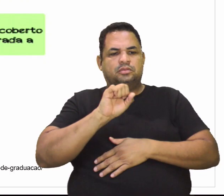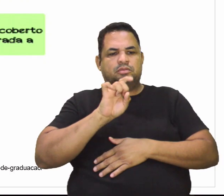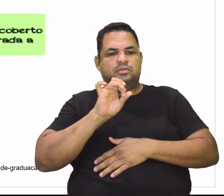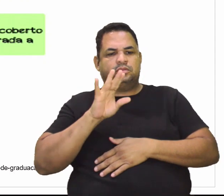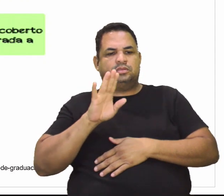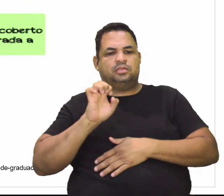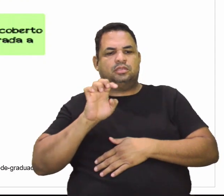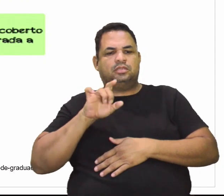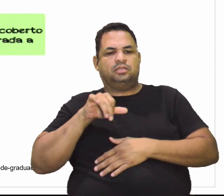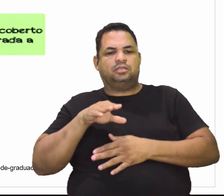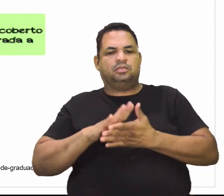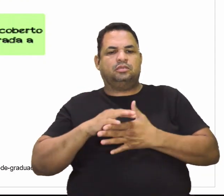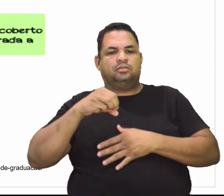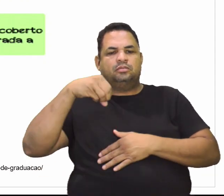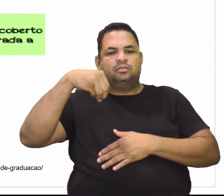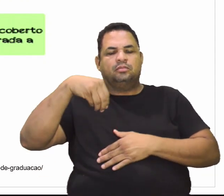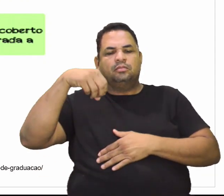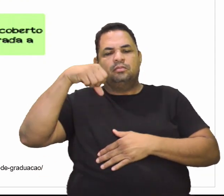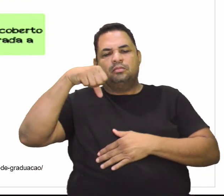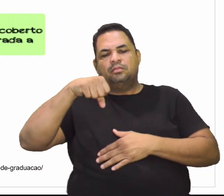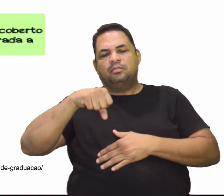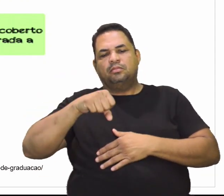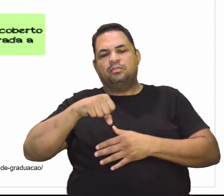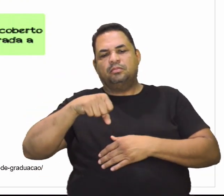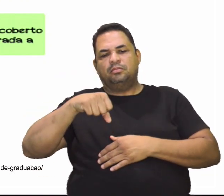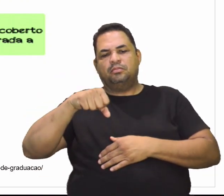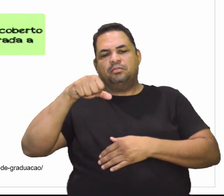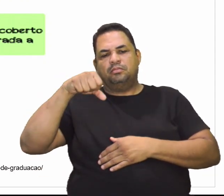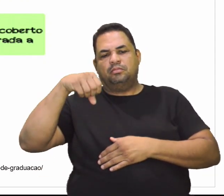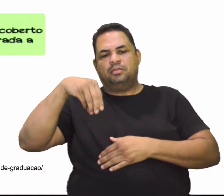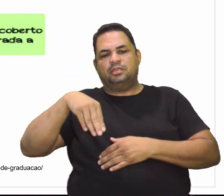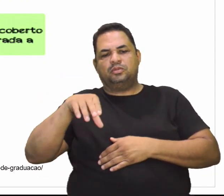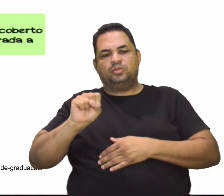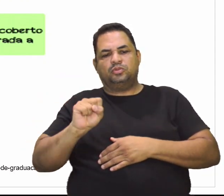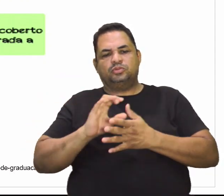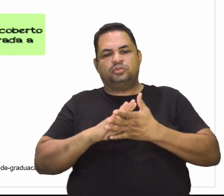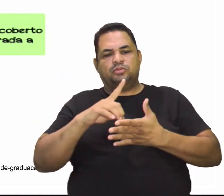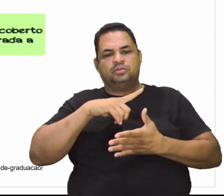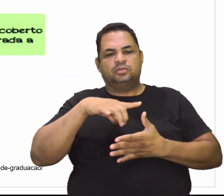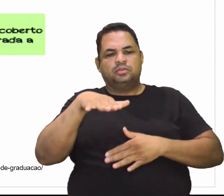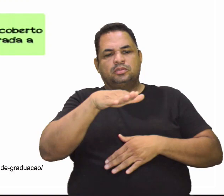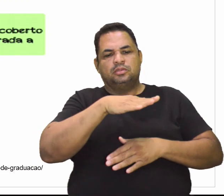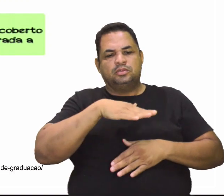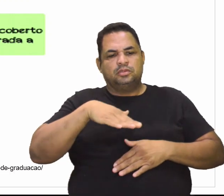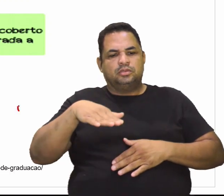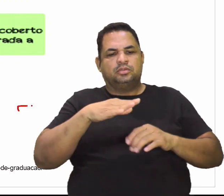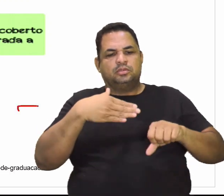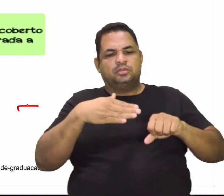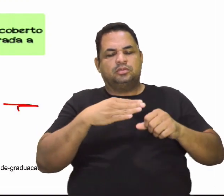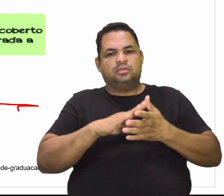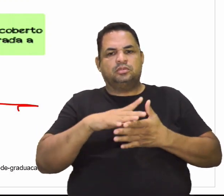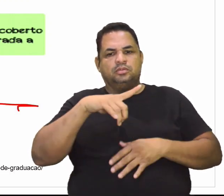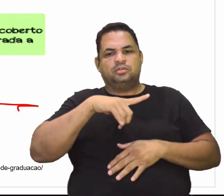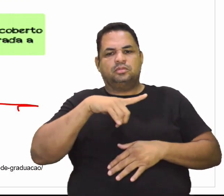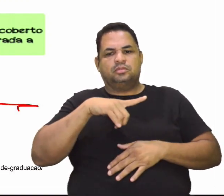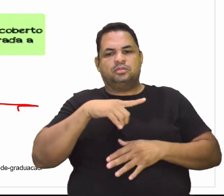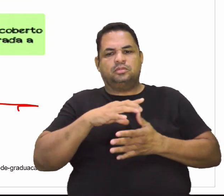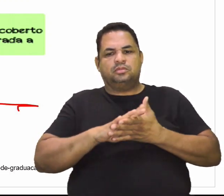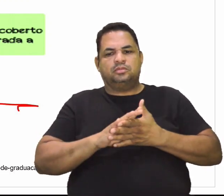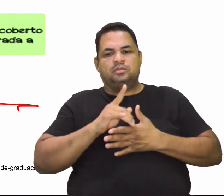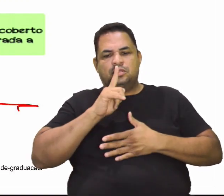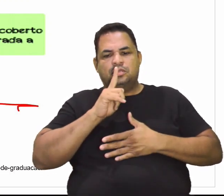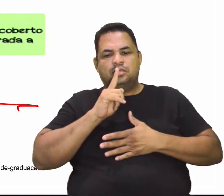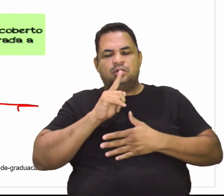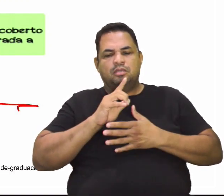Grosso do Sul também, sítio arqueológico, novos sítios arqueológicos. Nós temos aqui a região, principalmente na região litorânea